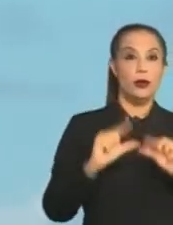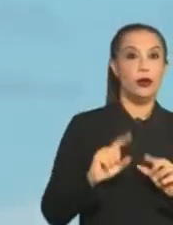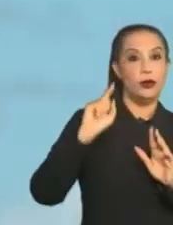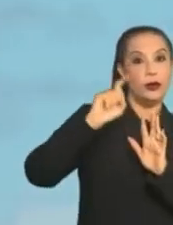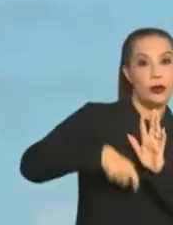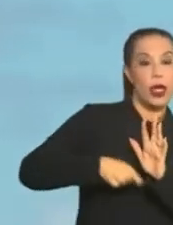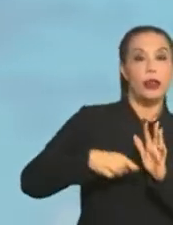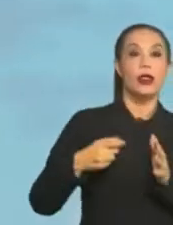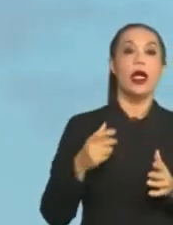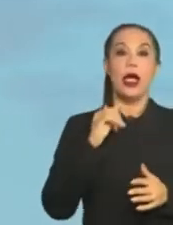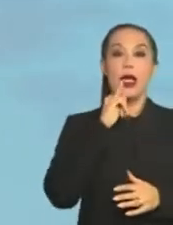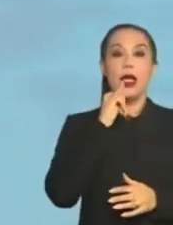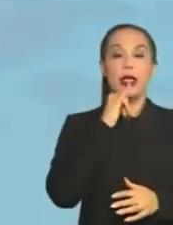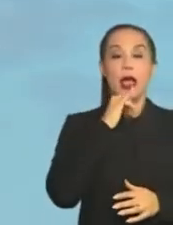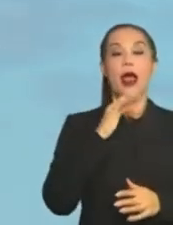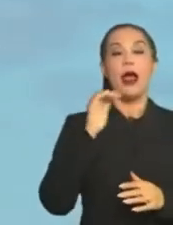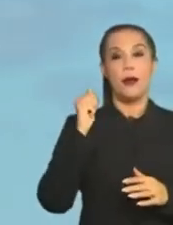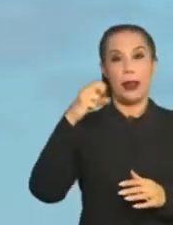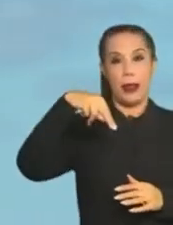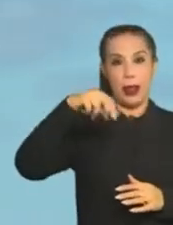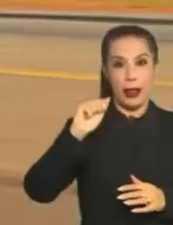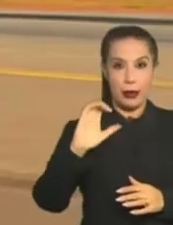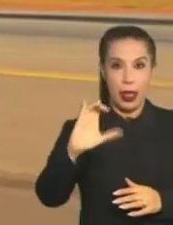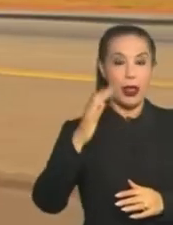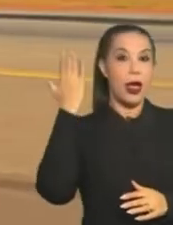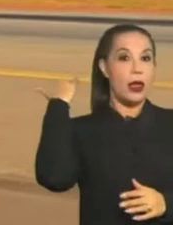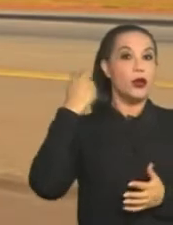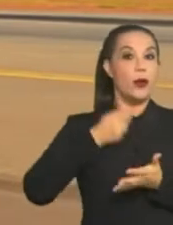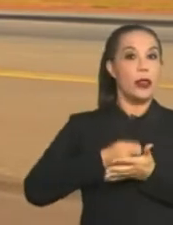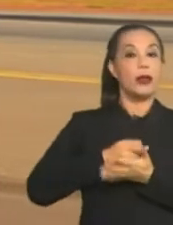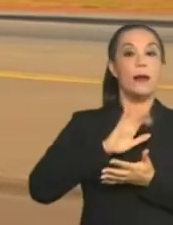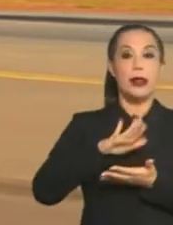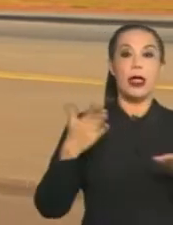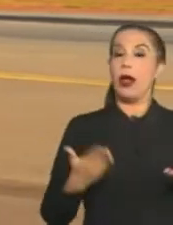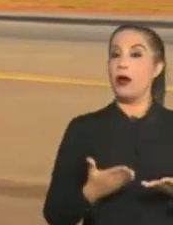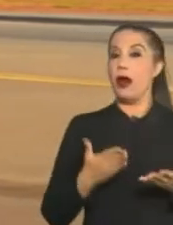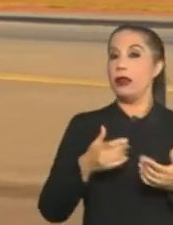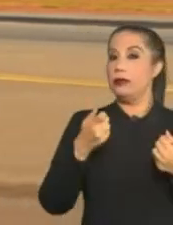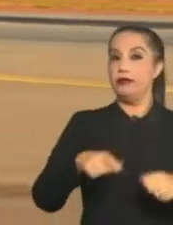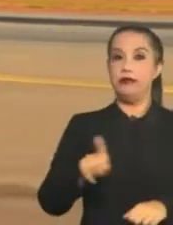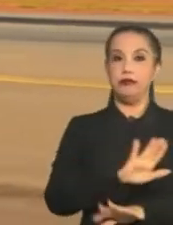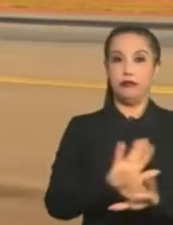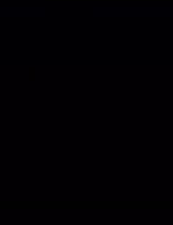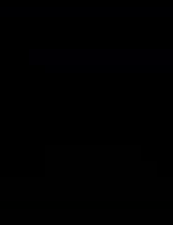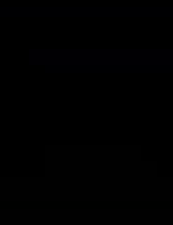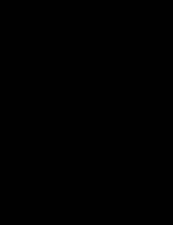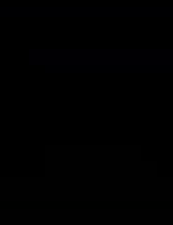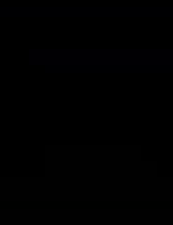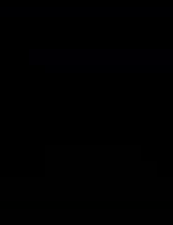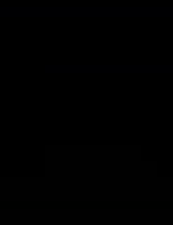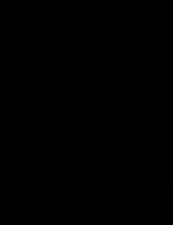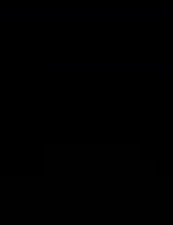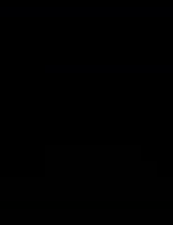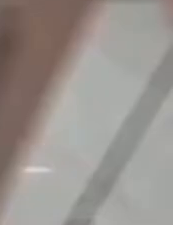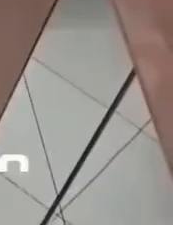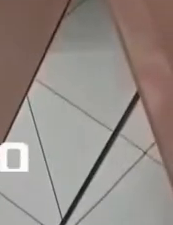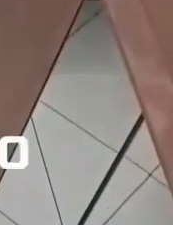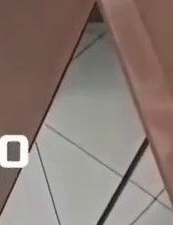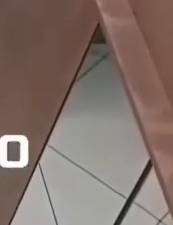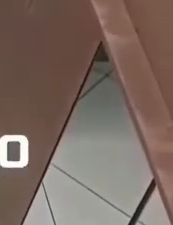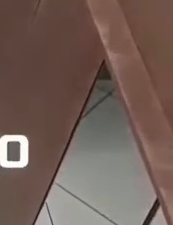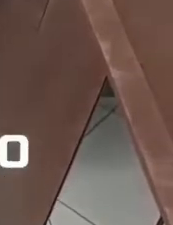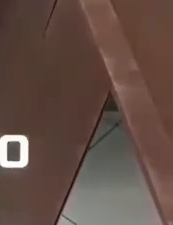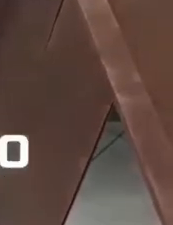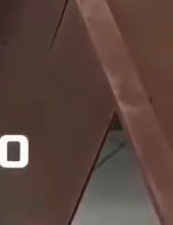que eram feitas pela agência reguladora, pela ANAC, que eram obrigatórias, elas vão deixar de ter a partir de agora. Oferecimento.